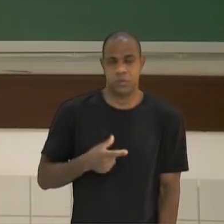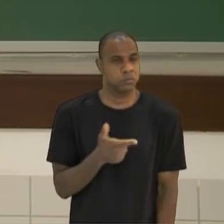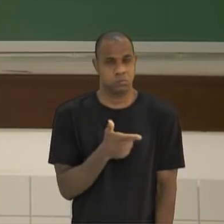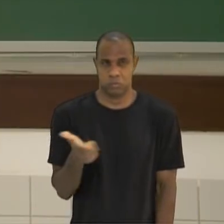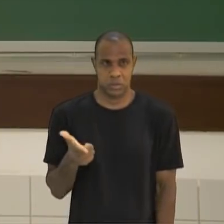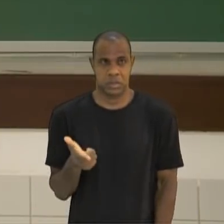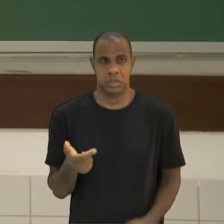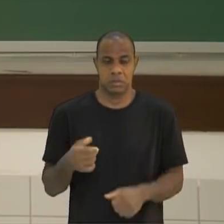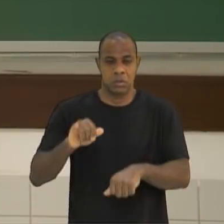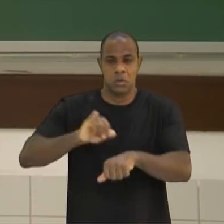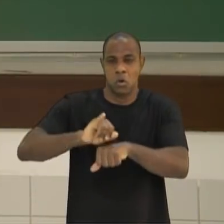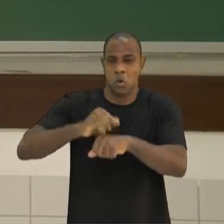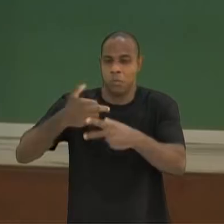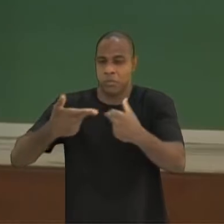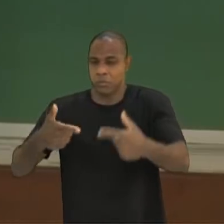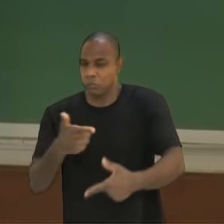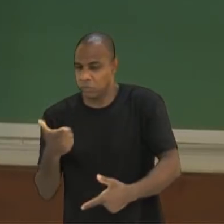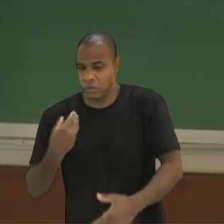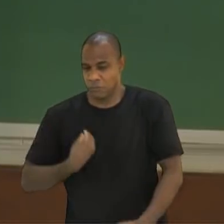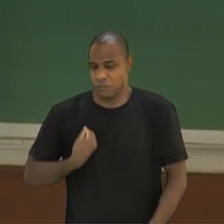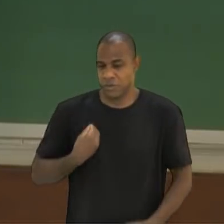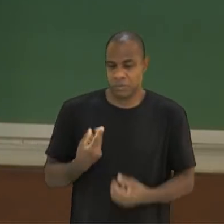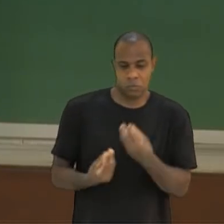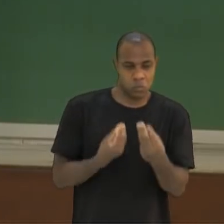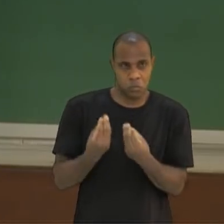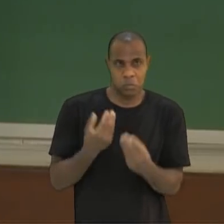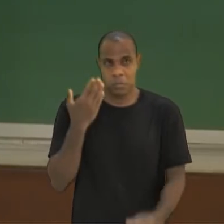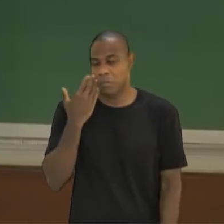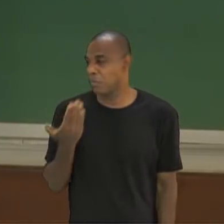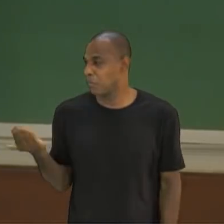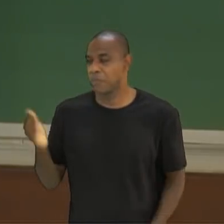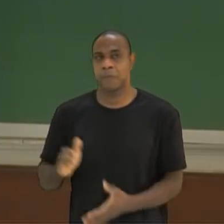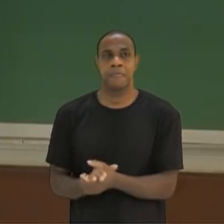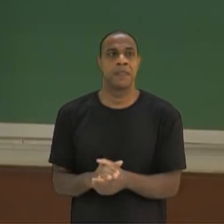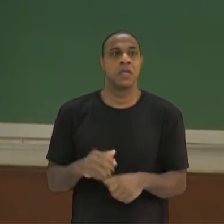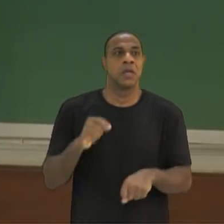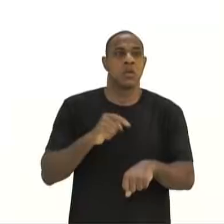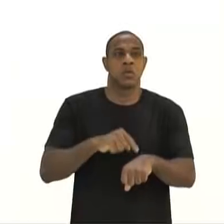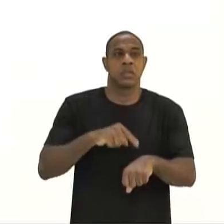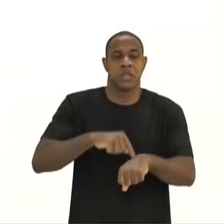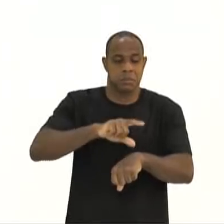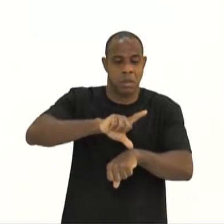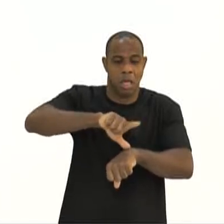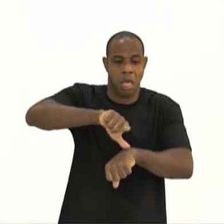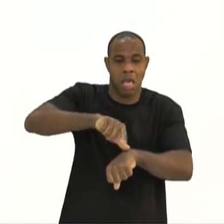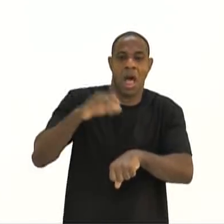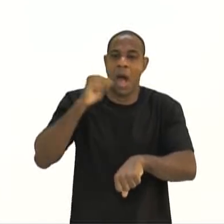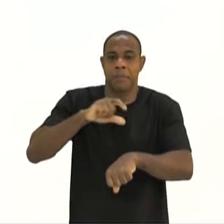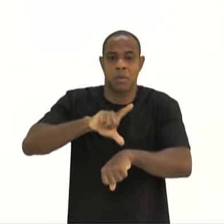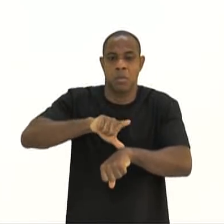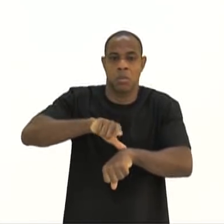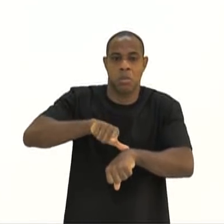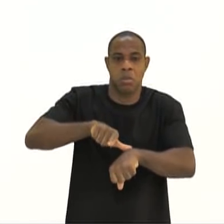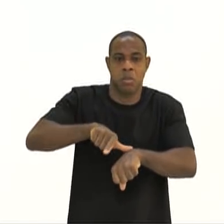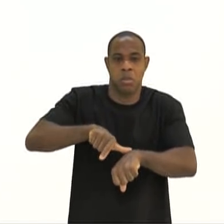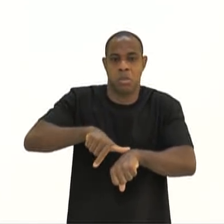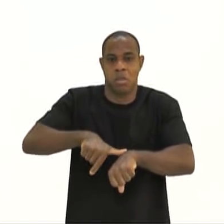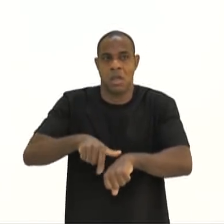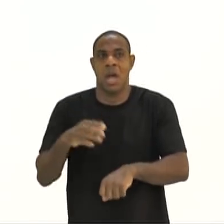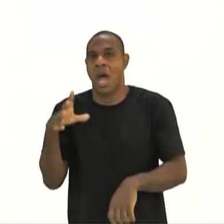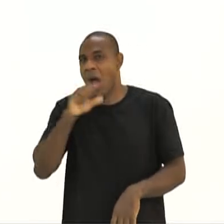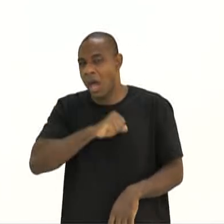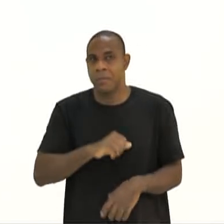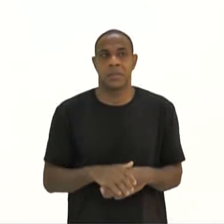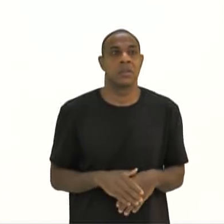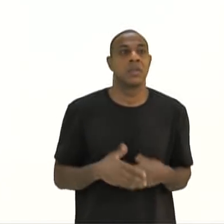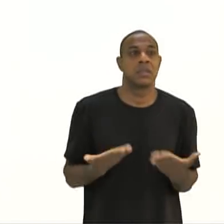Né? Então, vamos retomar a leitura aqui comigo, galera? O tempo passa depressa demais e a vida é tão curta. Então, para que eu